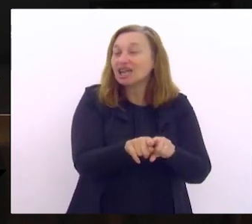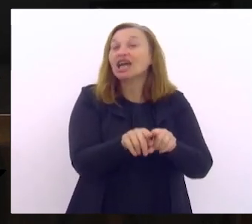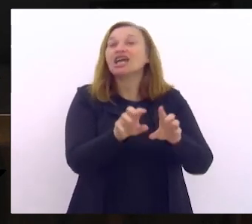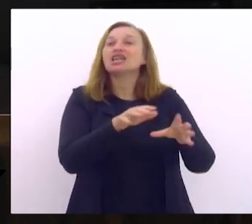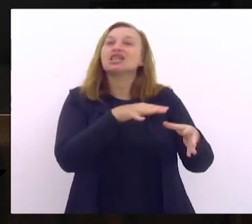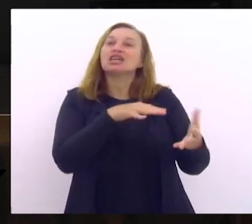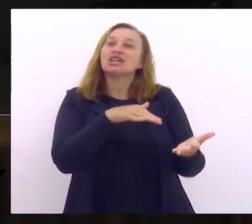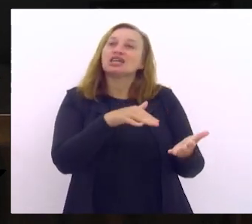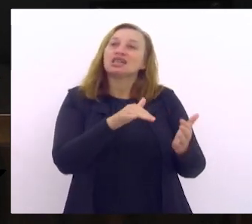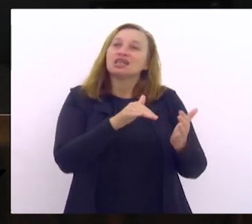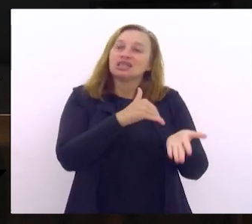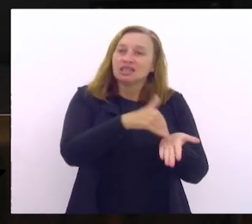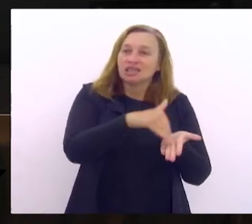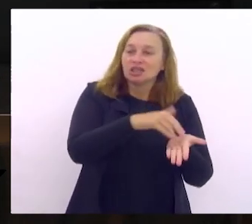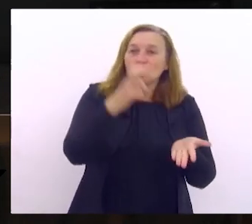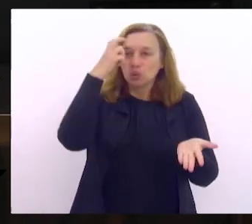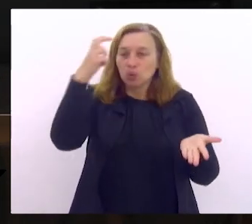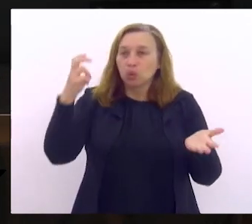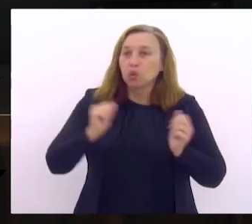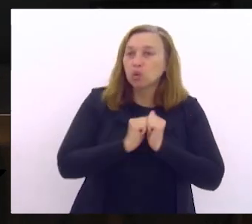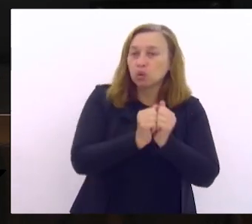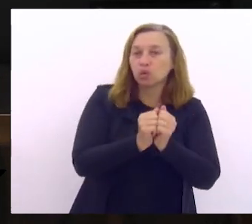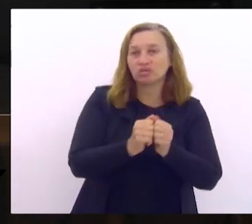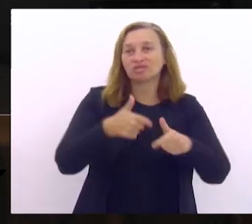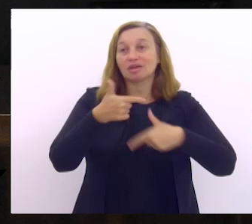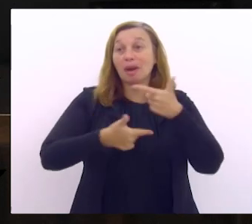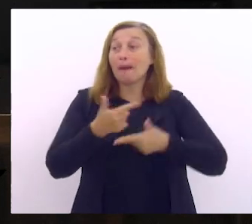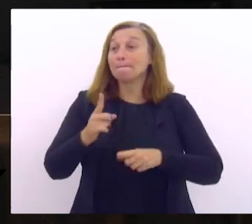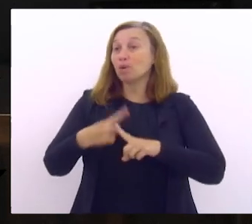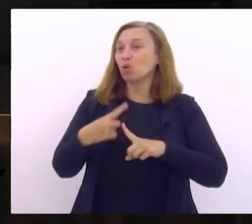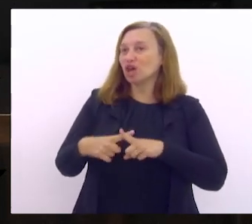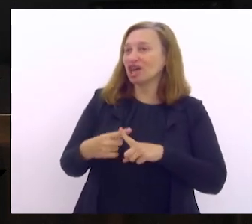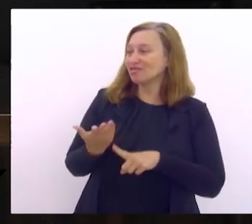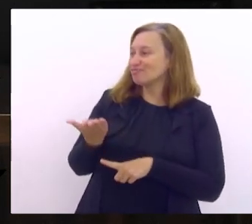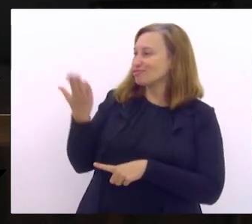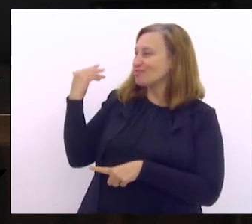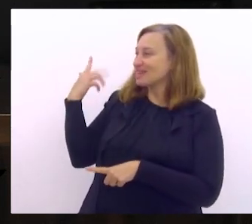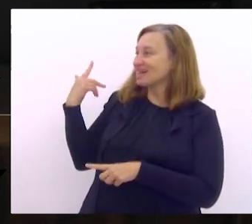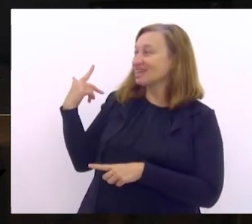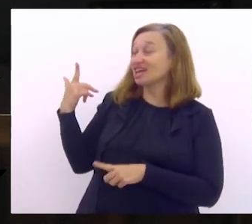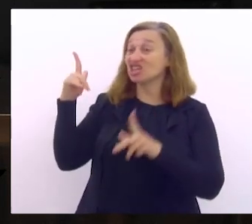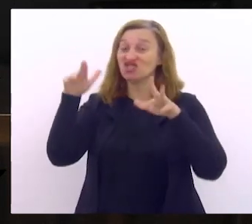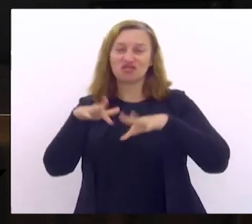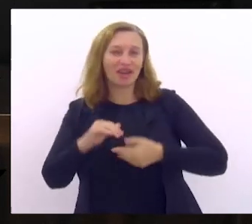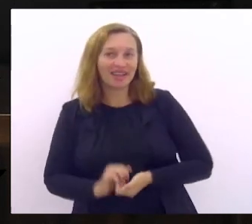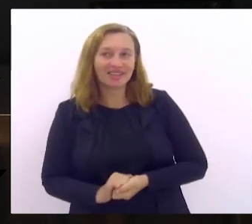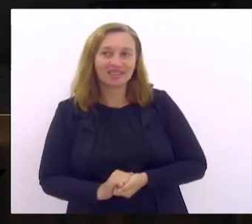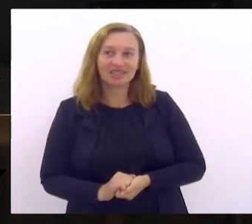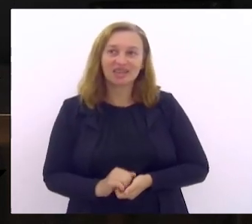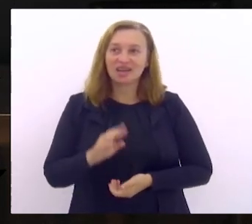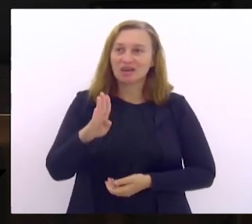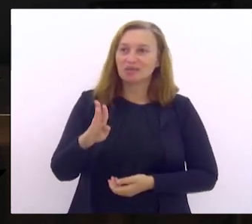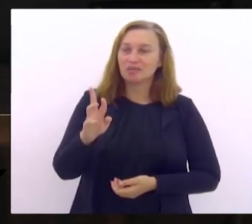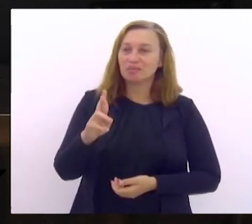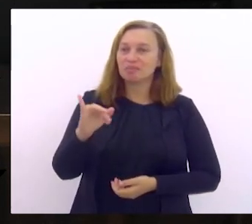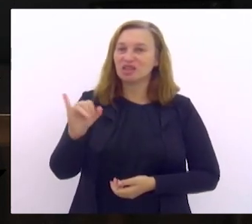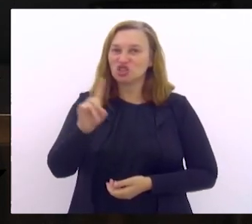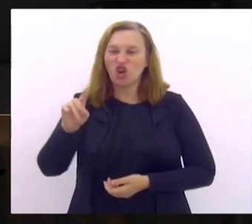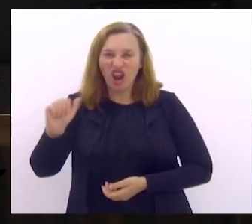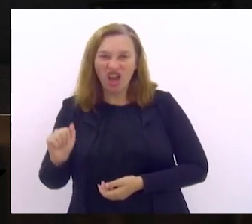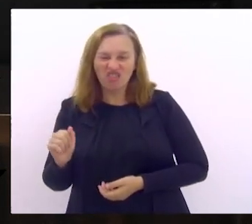trabalhar juntos. Porque naquela época ali, Robson, a gente tinha um mundo diferente. Na época do Brizolão, a gente tinha um mundo